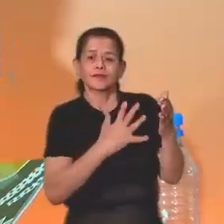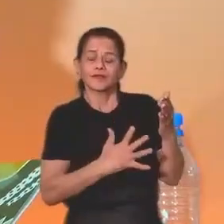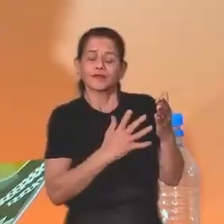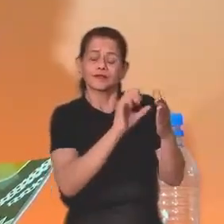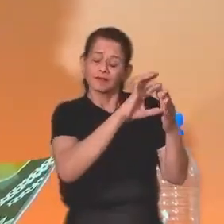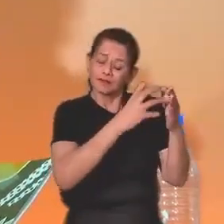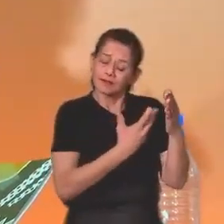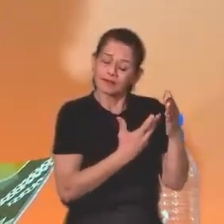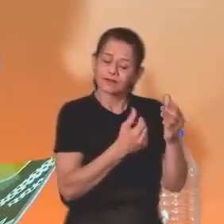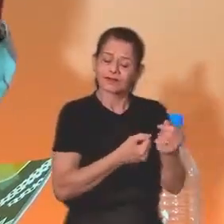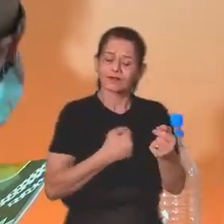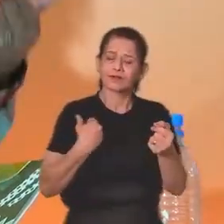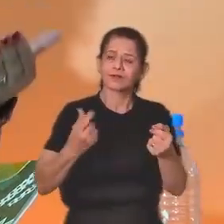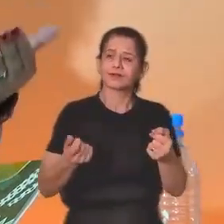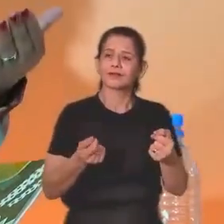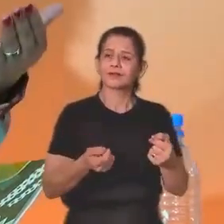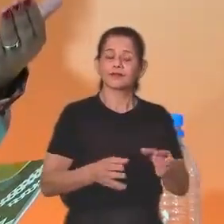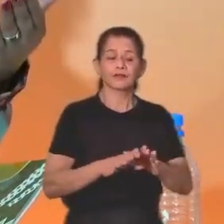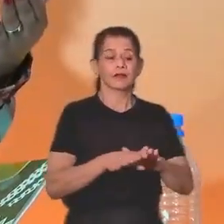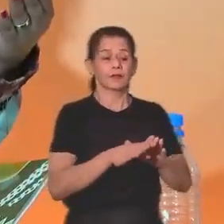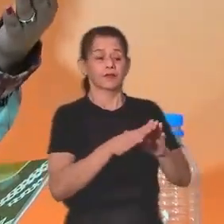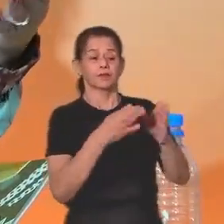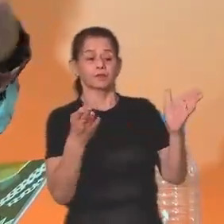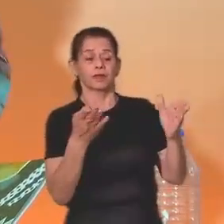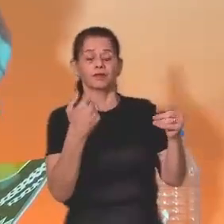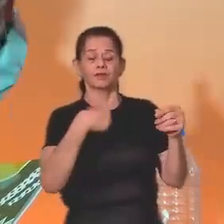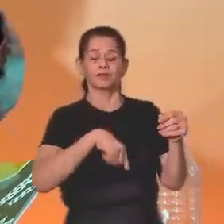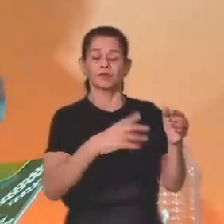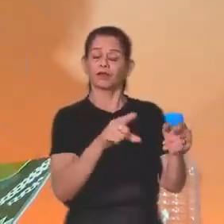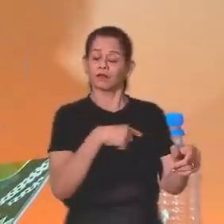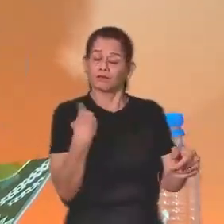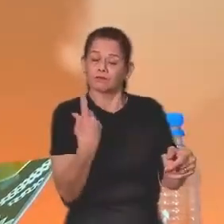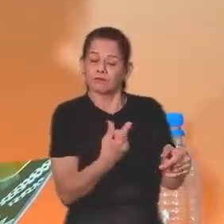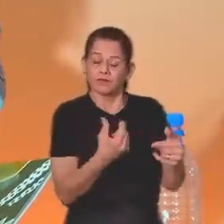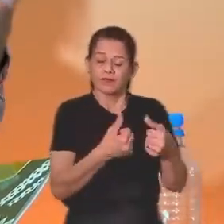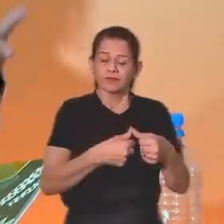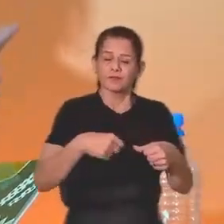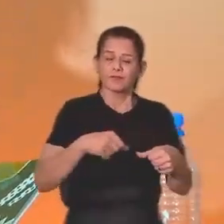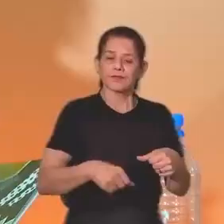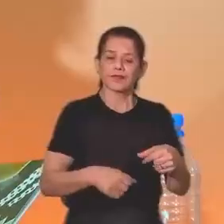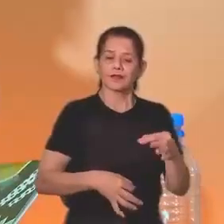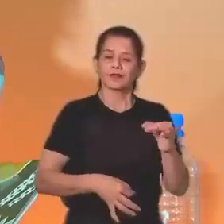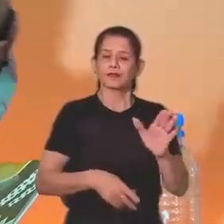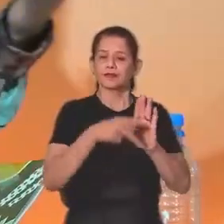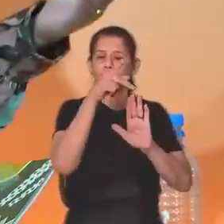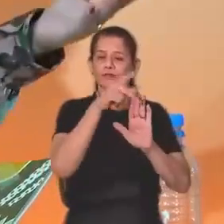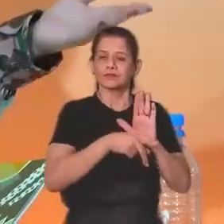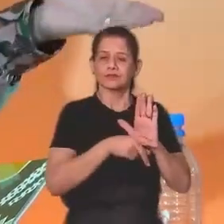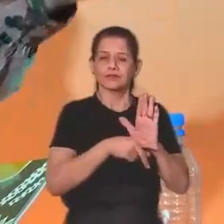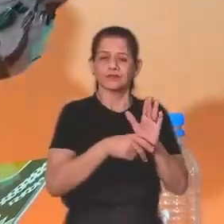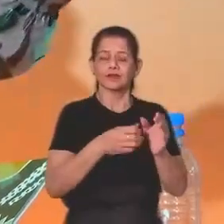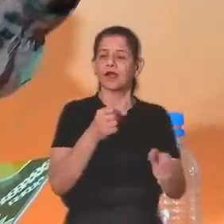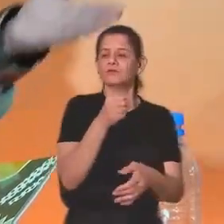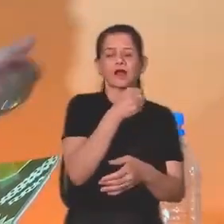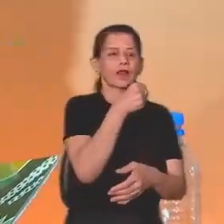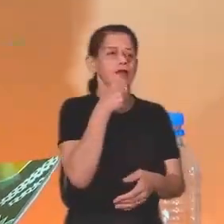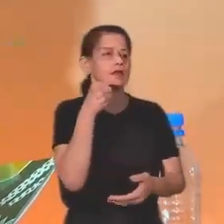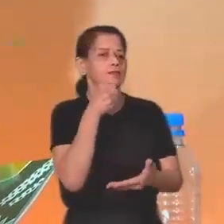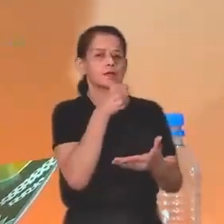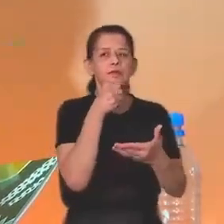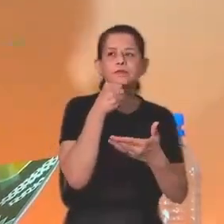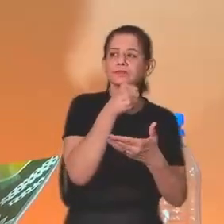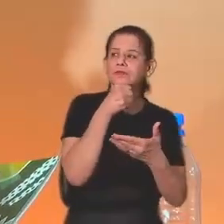para dar esse passo adiante. Porque estar aqui com o microfone na mão, mediando uma mesa com pessoas